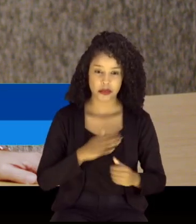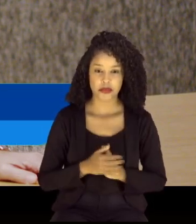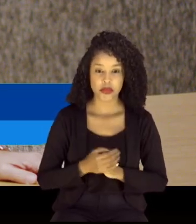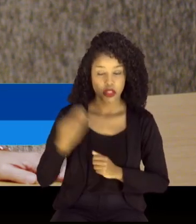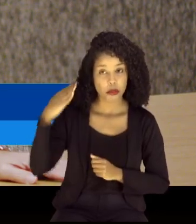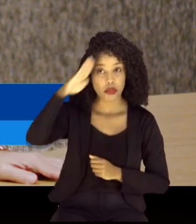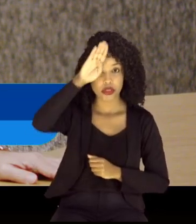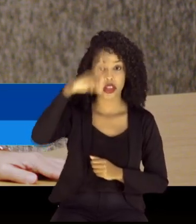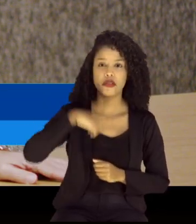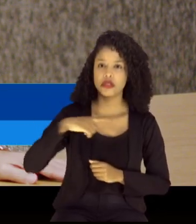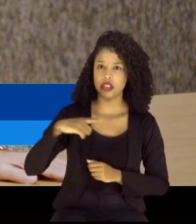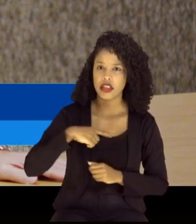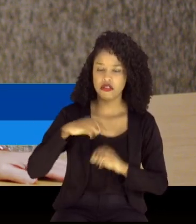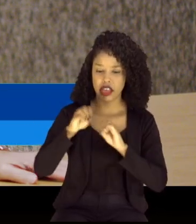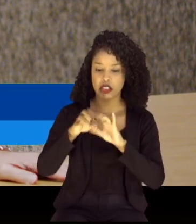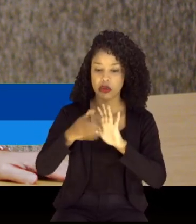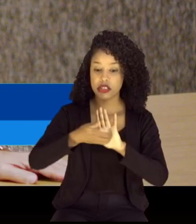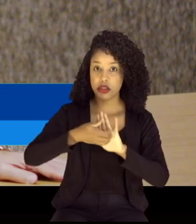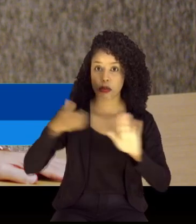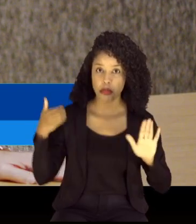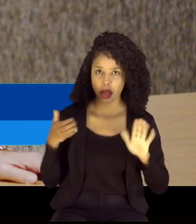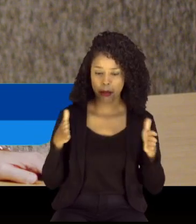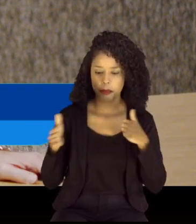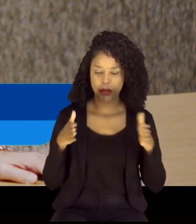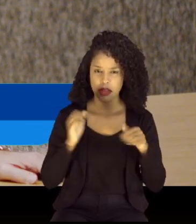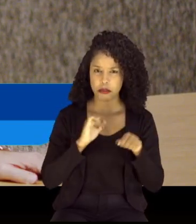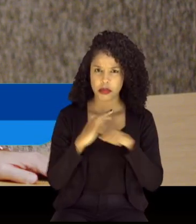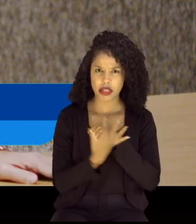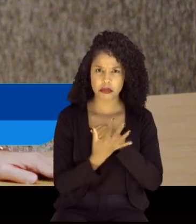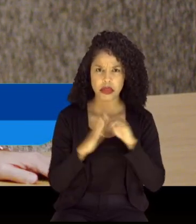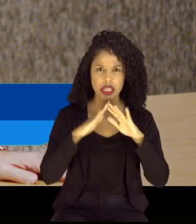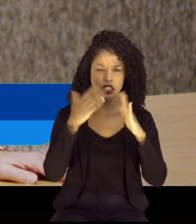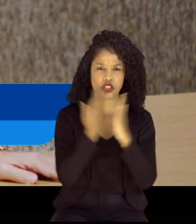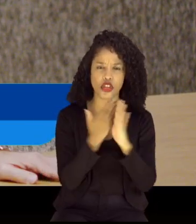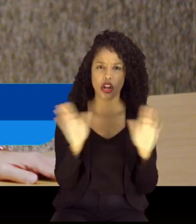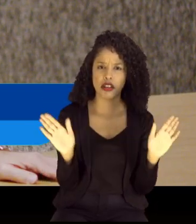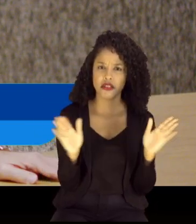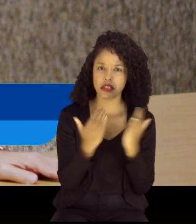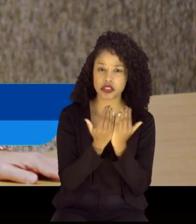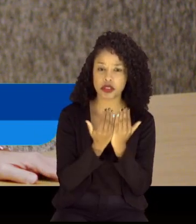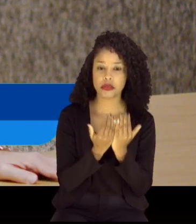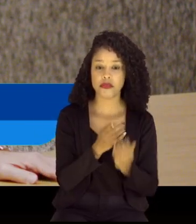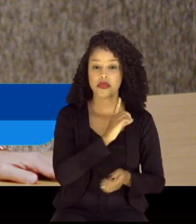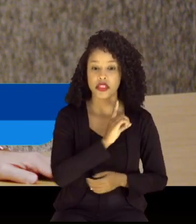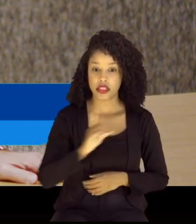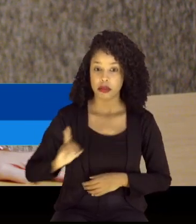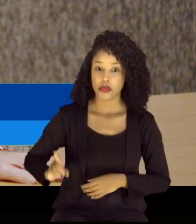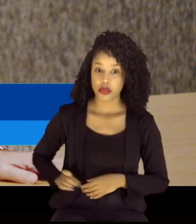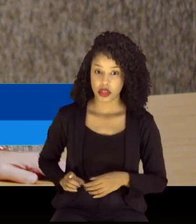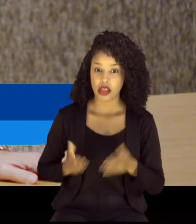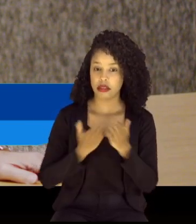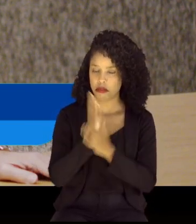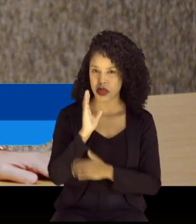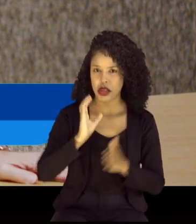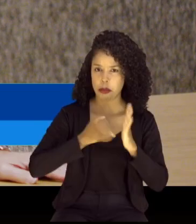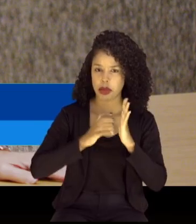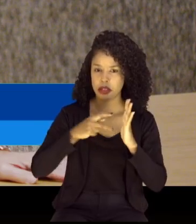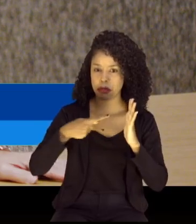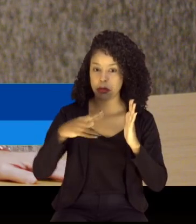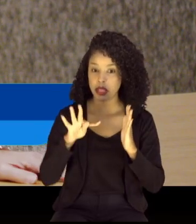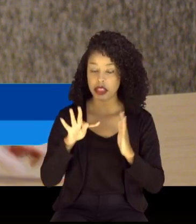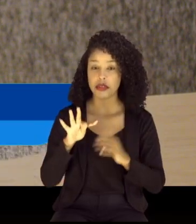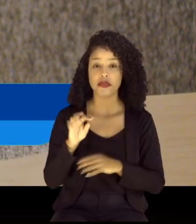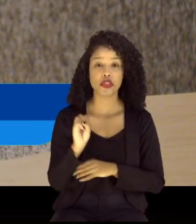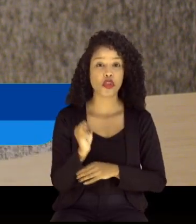um corte na educação em plena pandemia e as escolas tudo fechadas, a deputada eleita do PT, meu amigo, quase